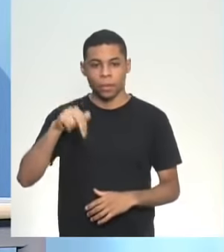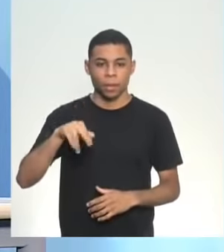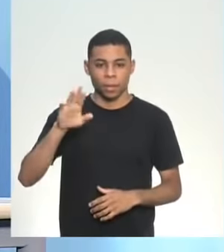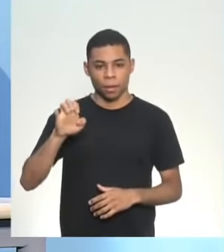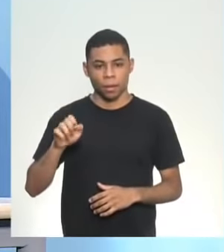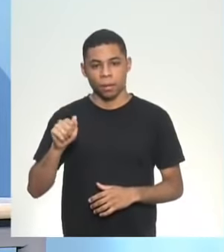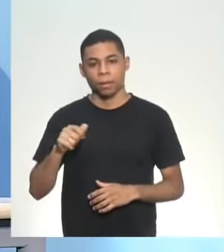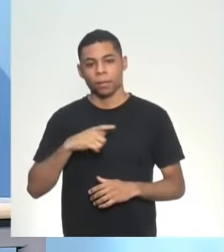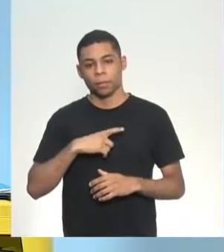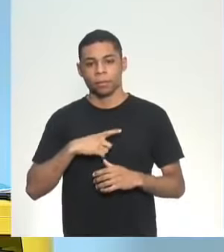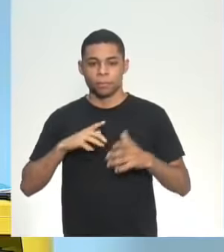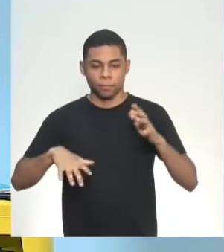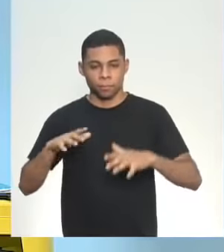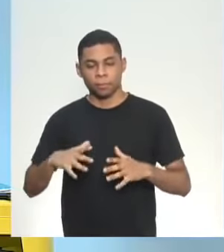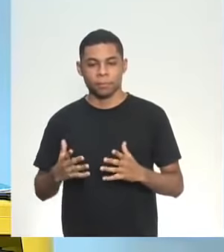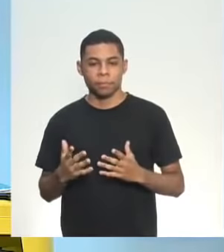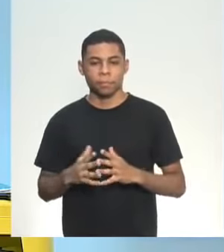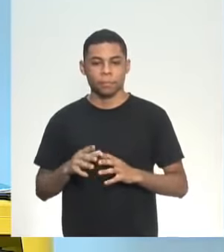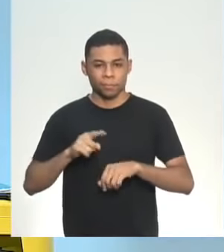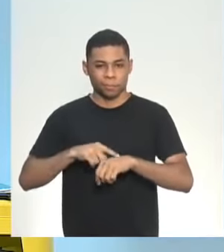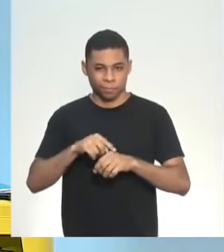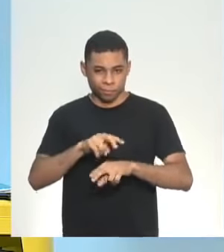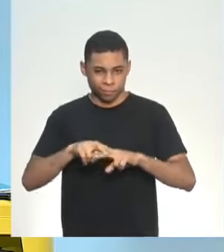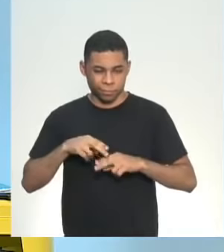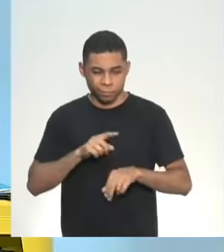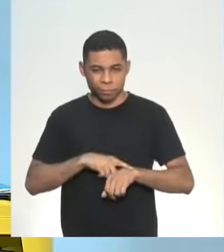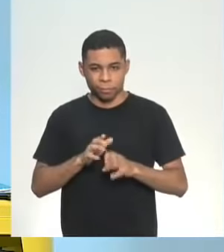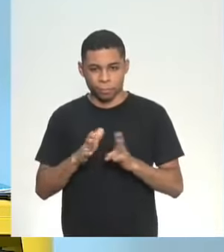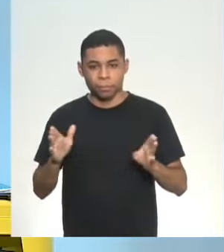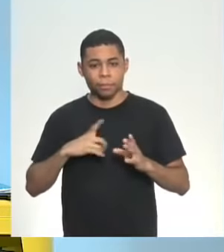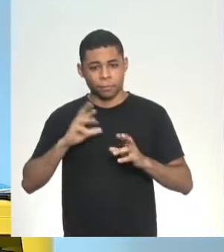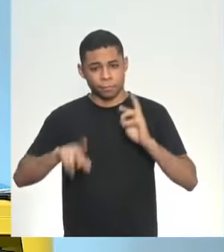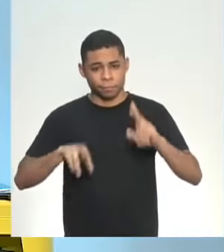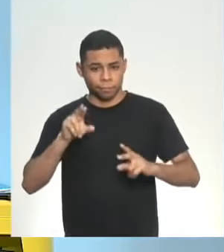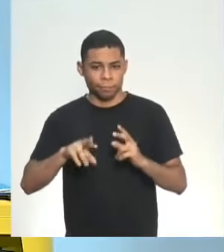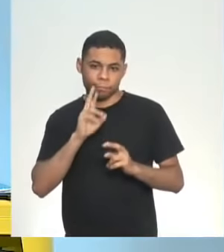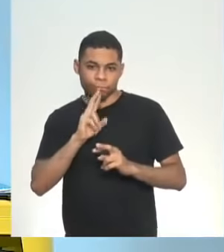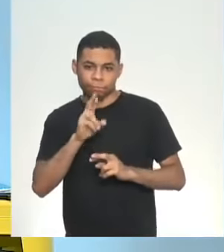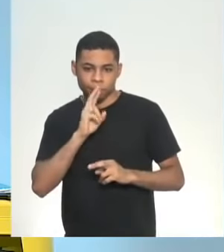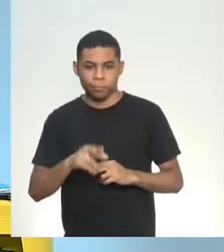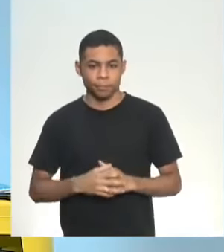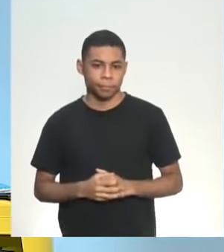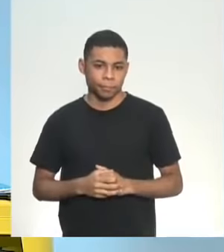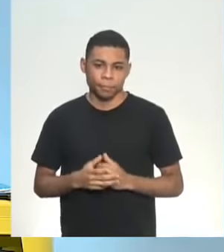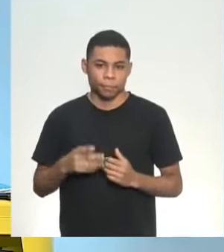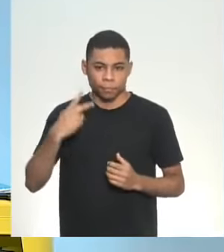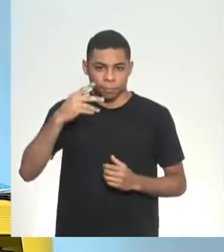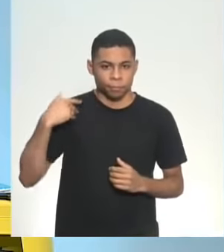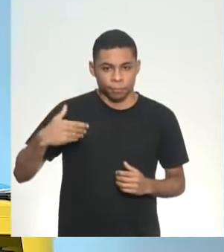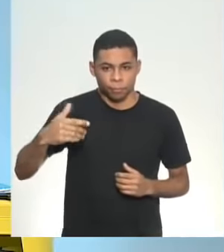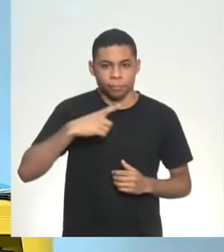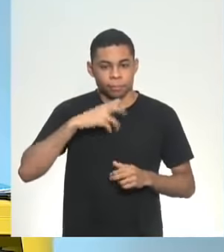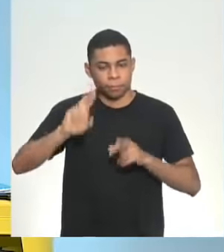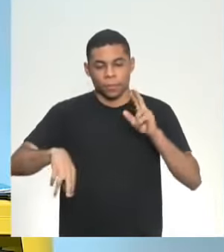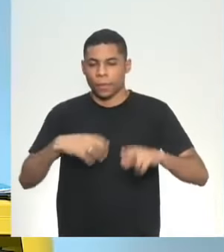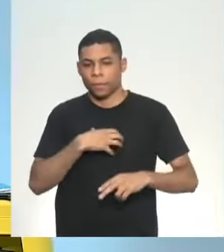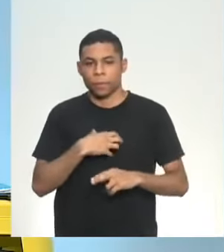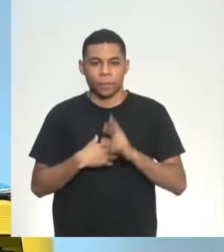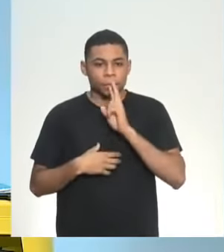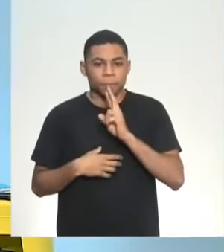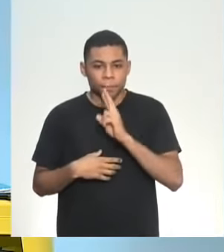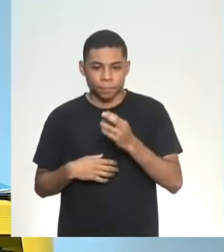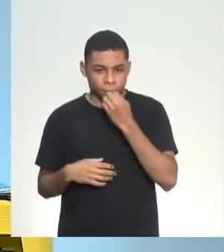forma de presente então a gente tem as respostas variadas para esse off realmente tem várias formas